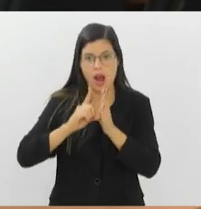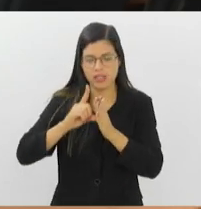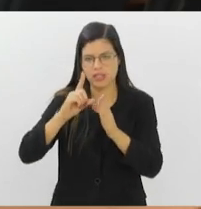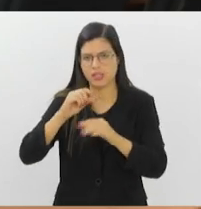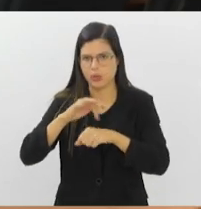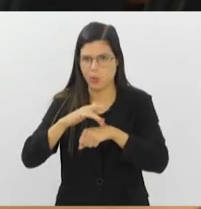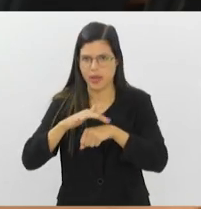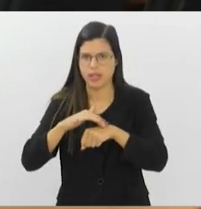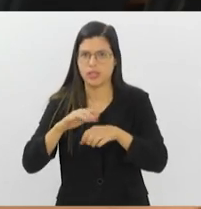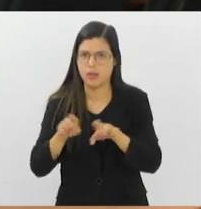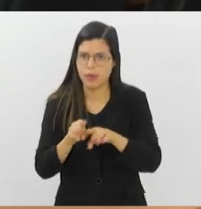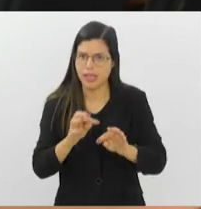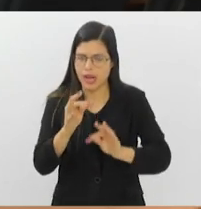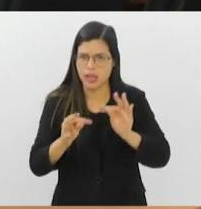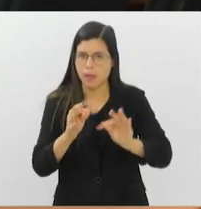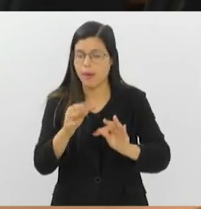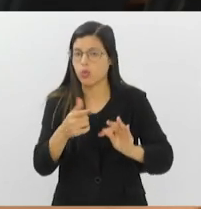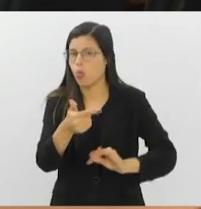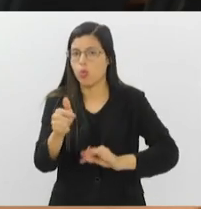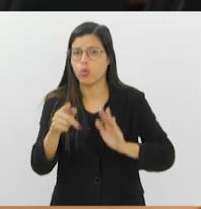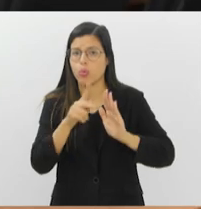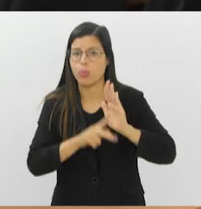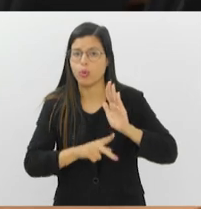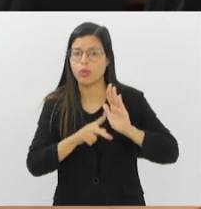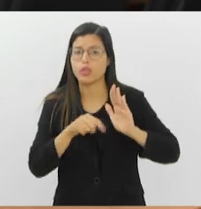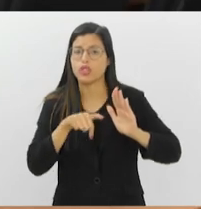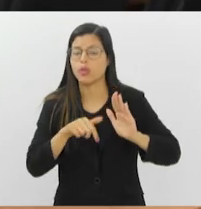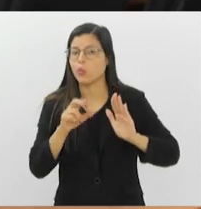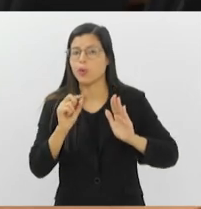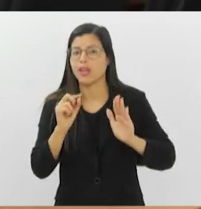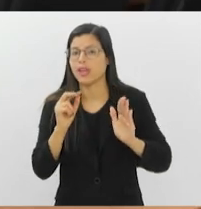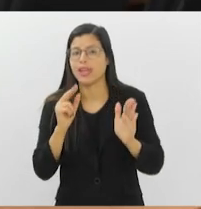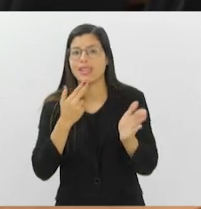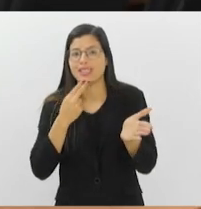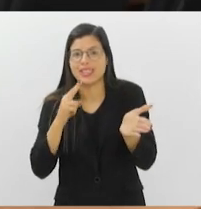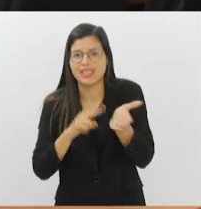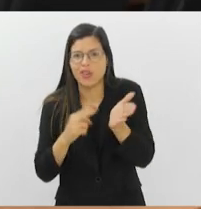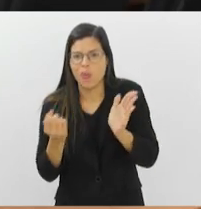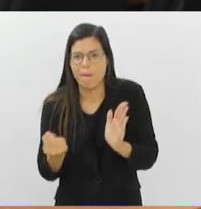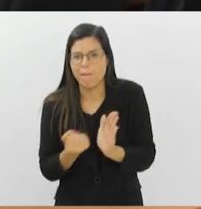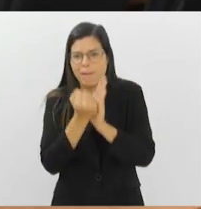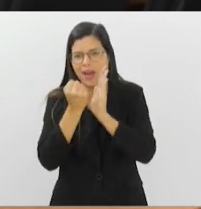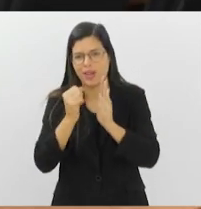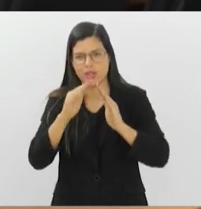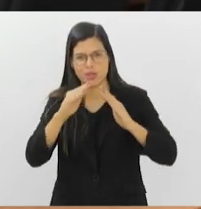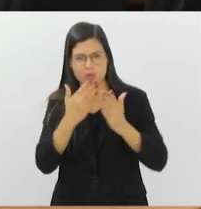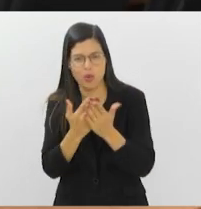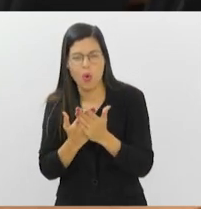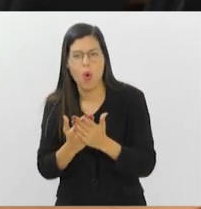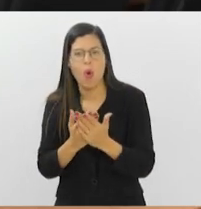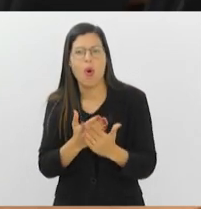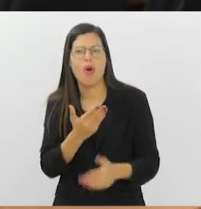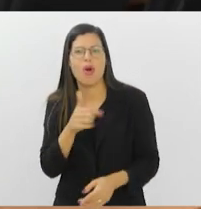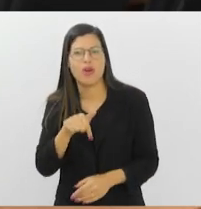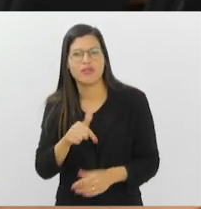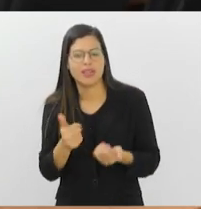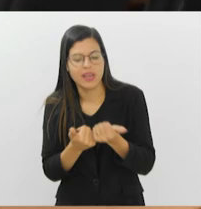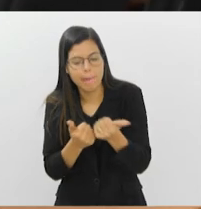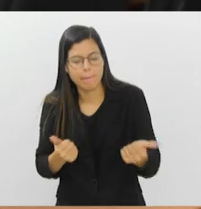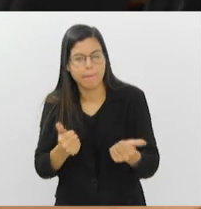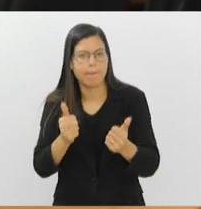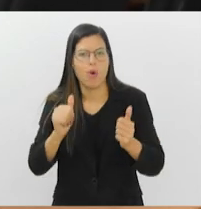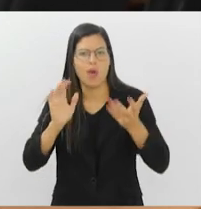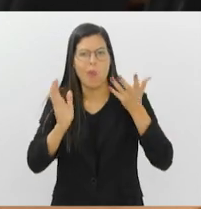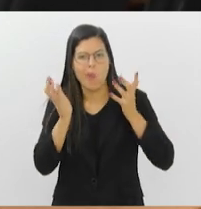outro projeto em Pauta também é o que institui no estado o selo escola amiga do clima um reconhecimento aquelas instituições que de alguma forma